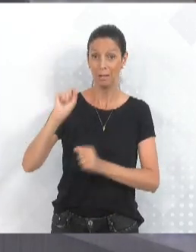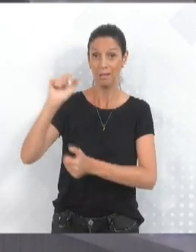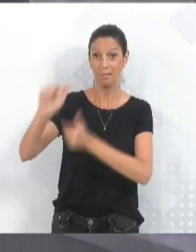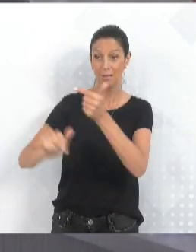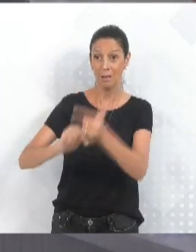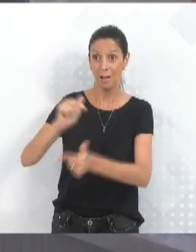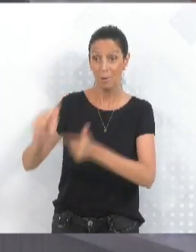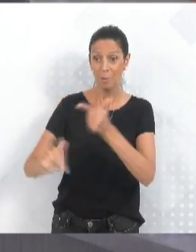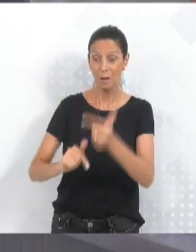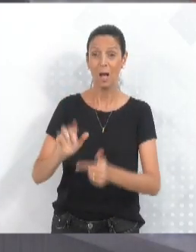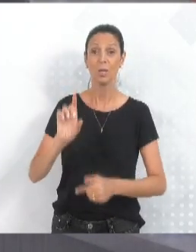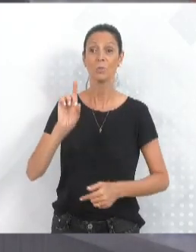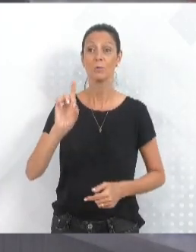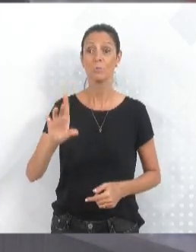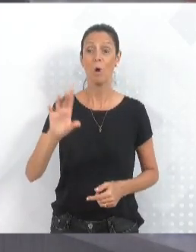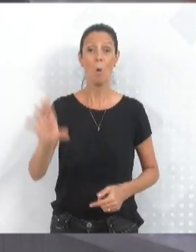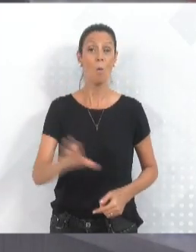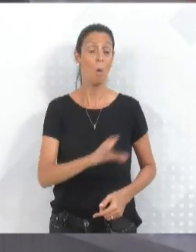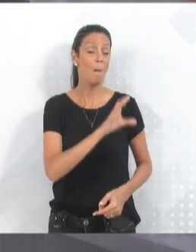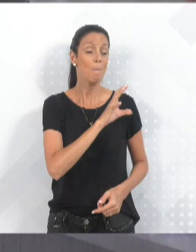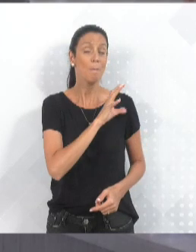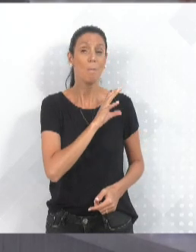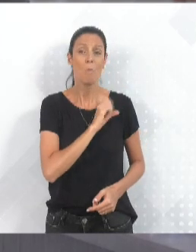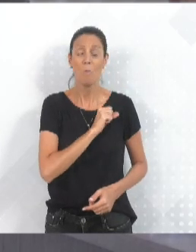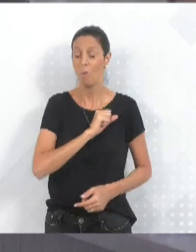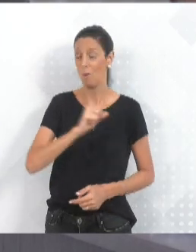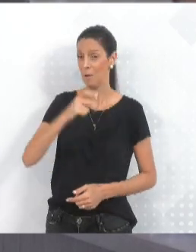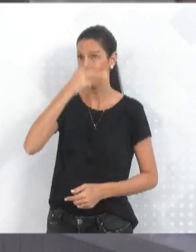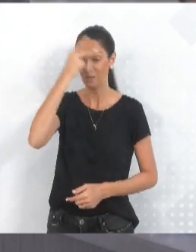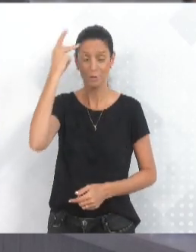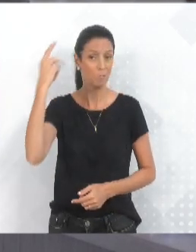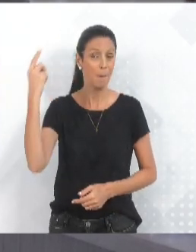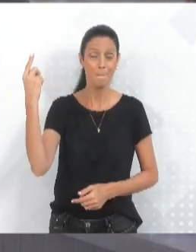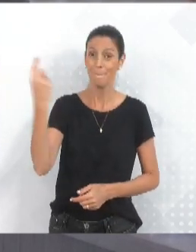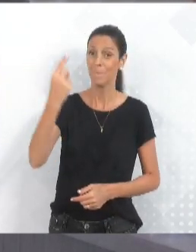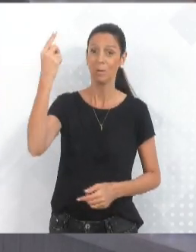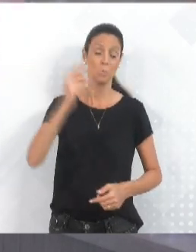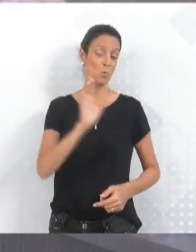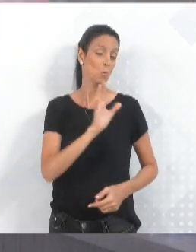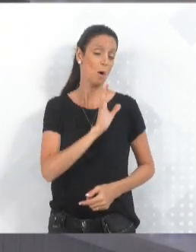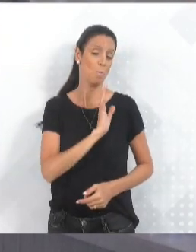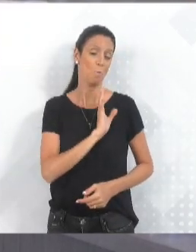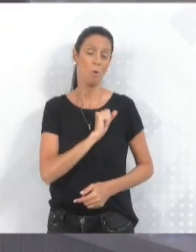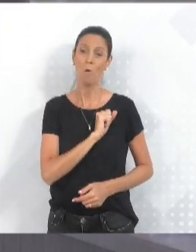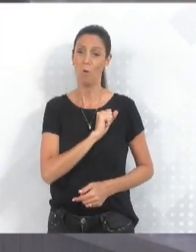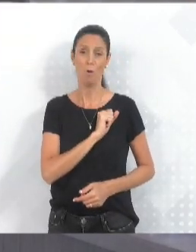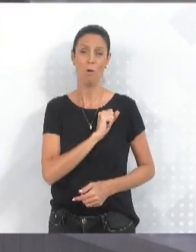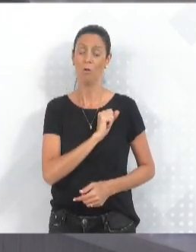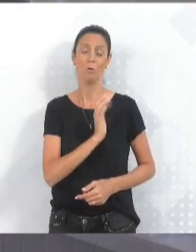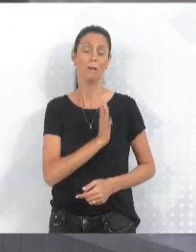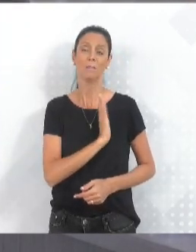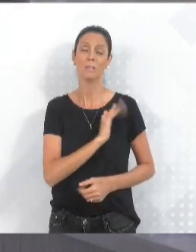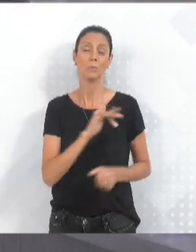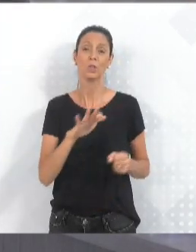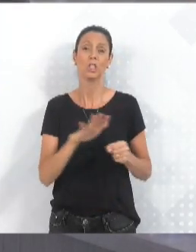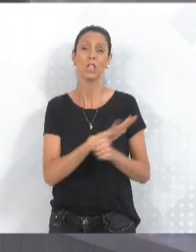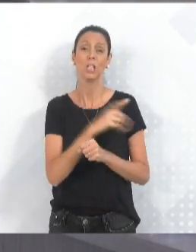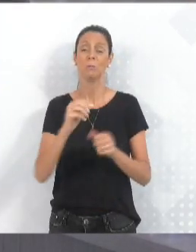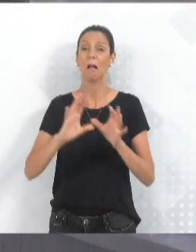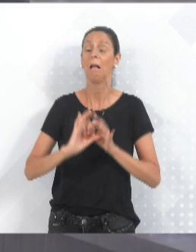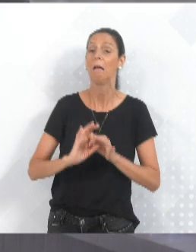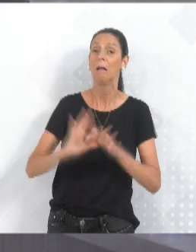somente o maior amoroso do Brasil a pessoa com o maior coração de amor cheio é que tem que